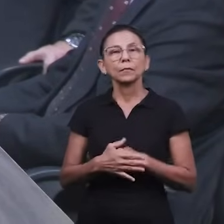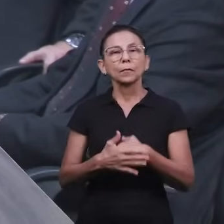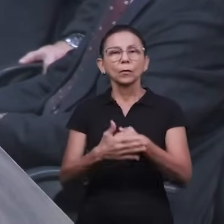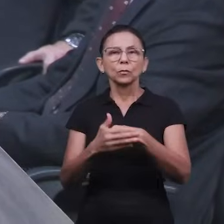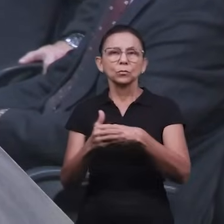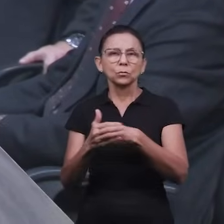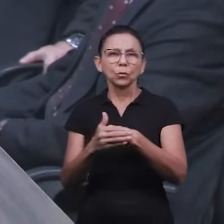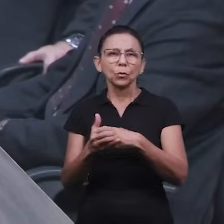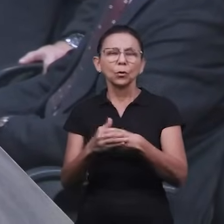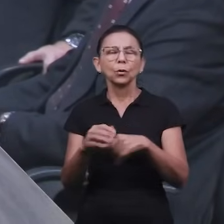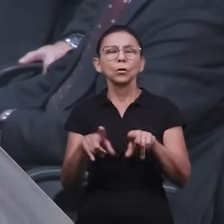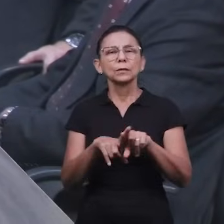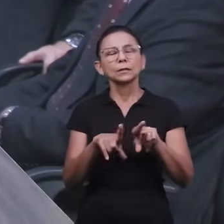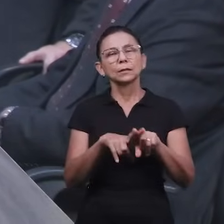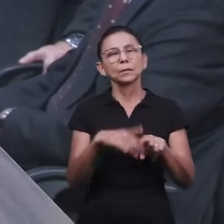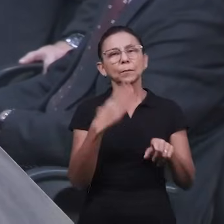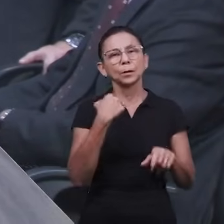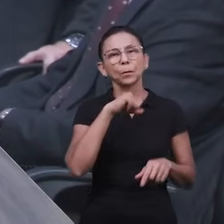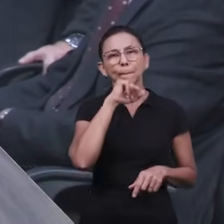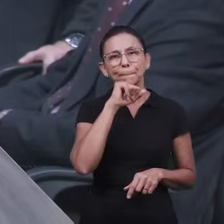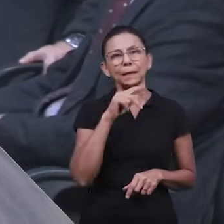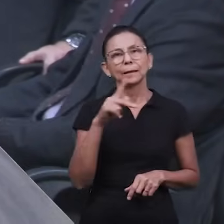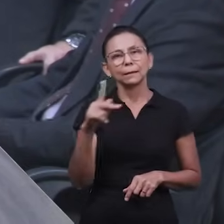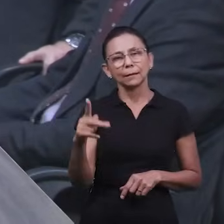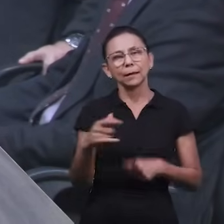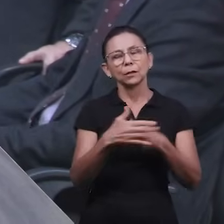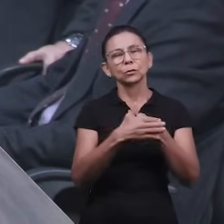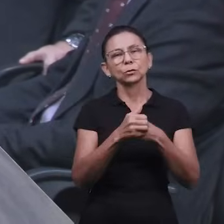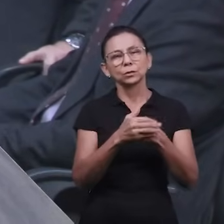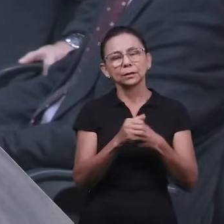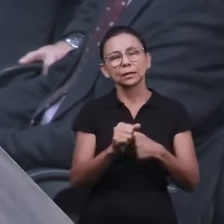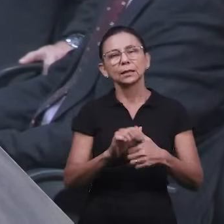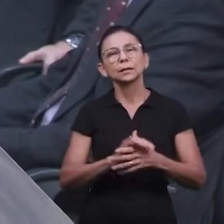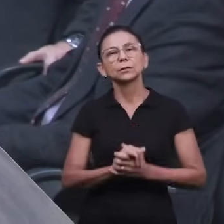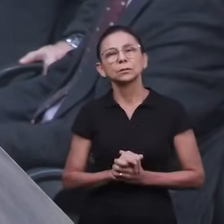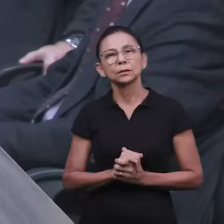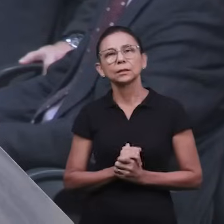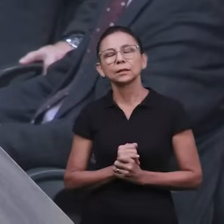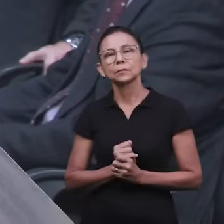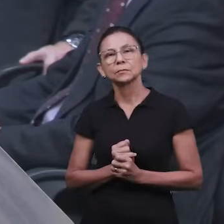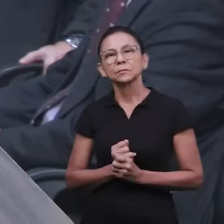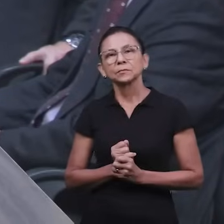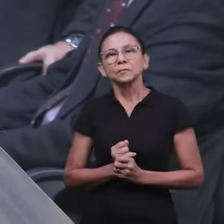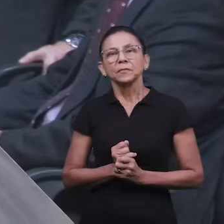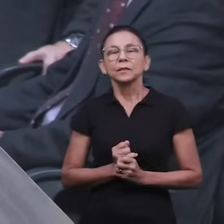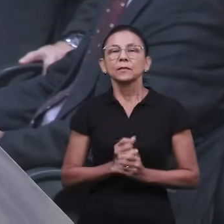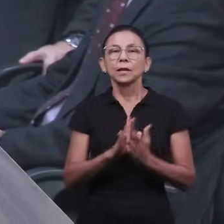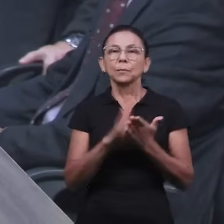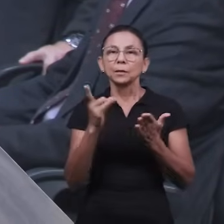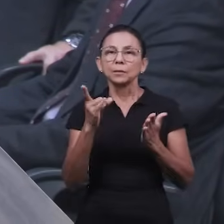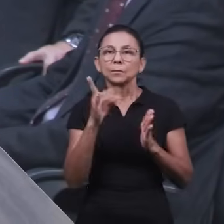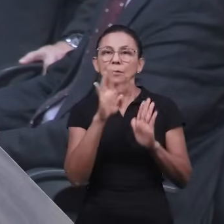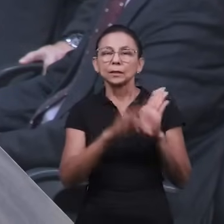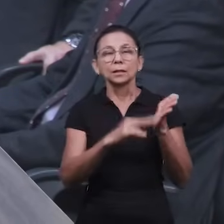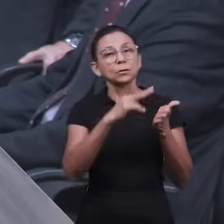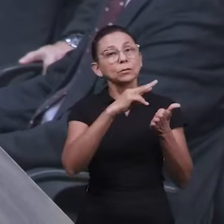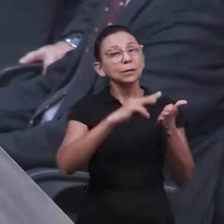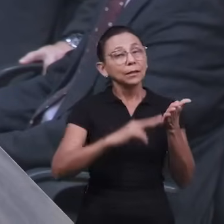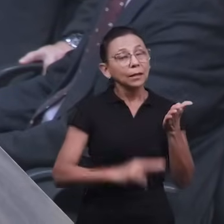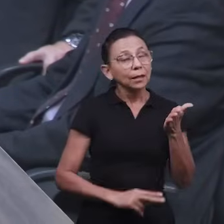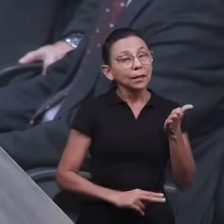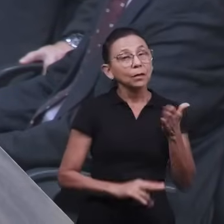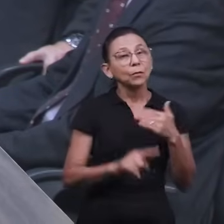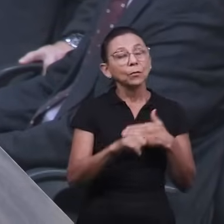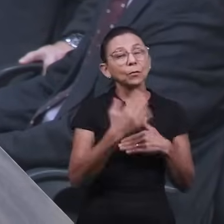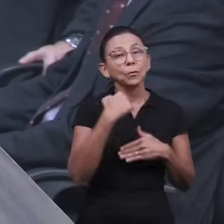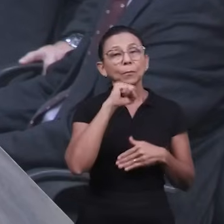simplesmente só orado por ele, mas foi dada uma palavra, foi contada experiência, né, foi lido um texto na palavra, aquilo ali confortou o